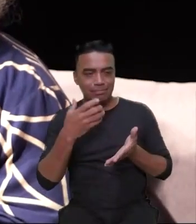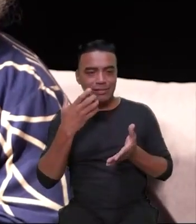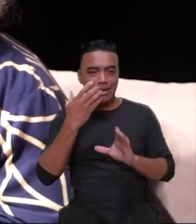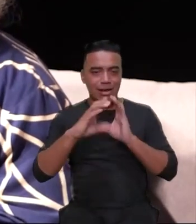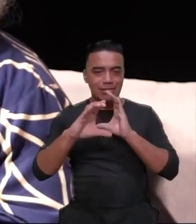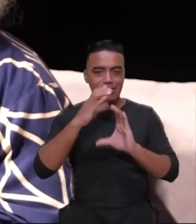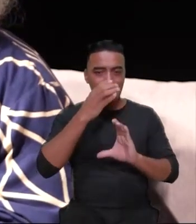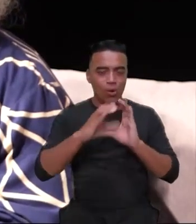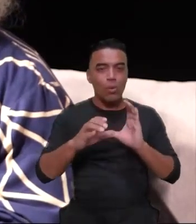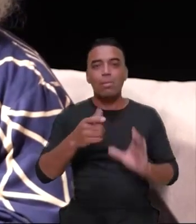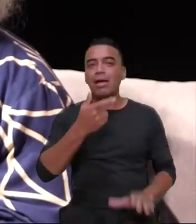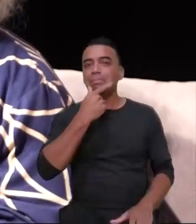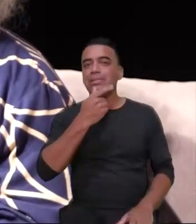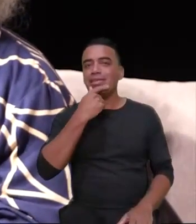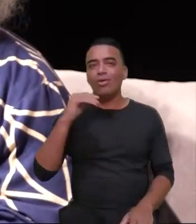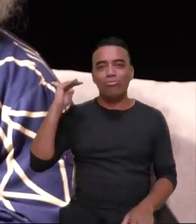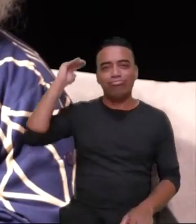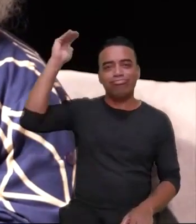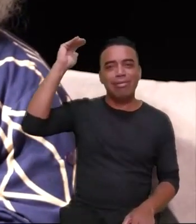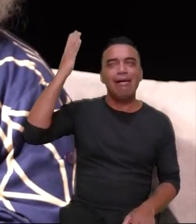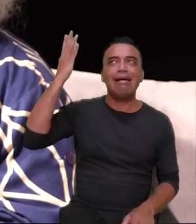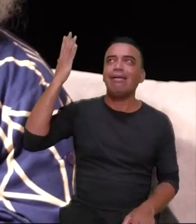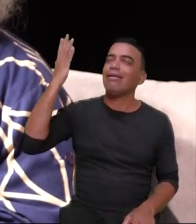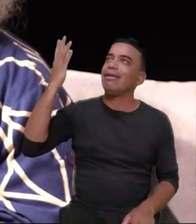canção me levou,